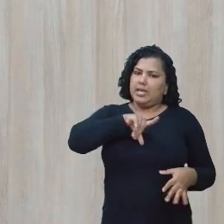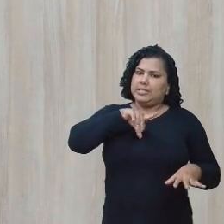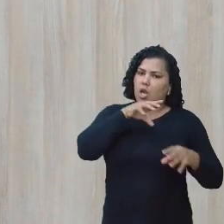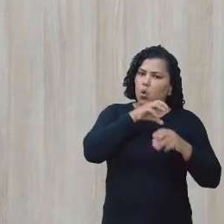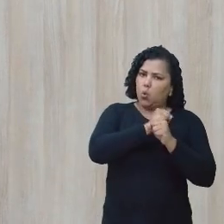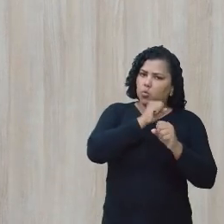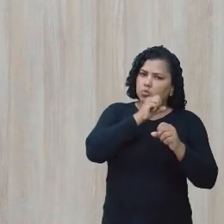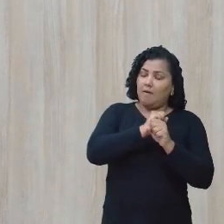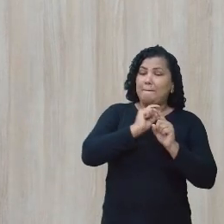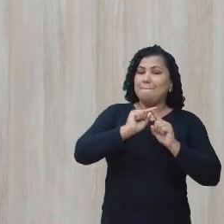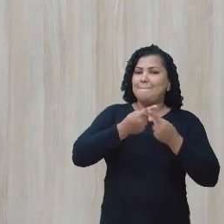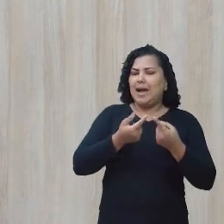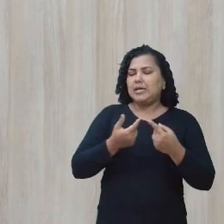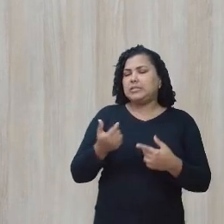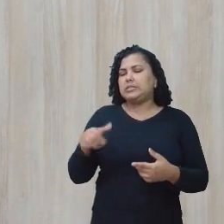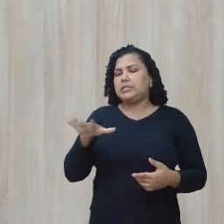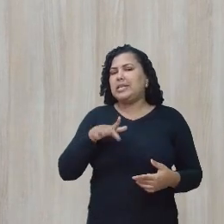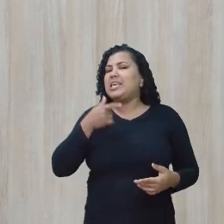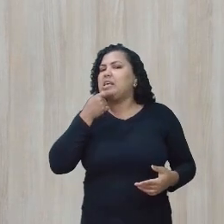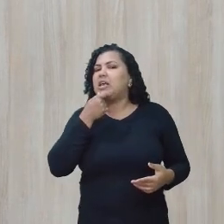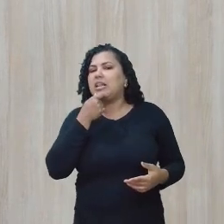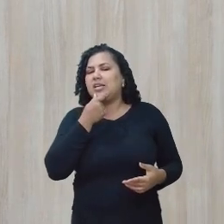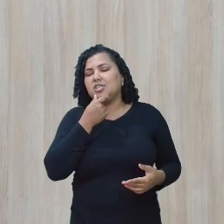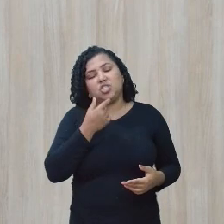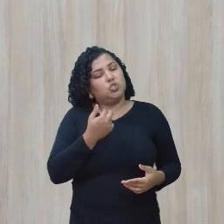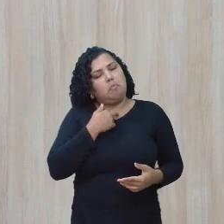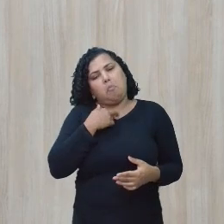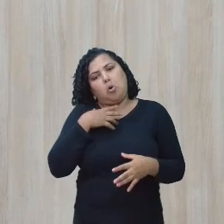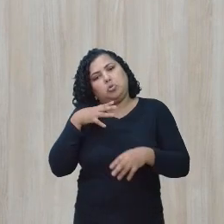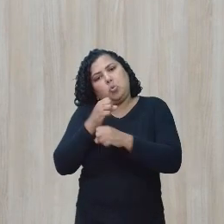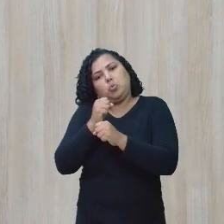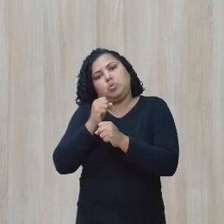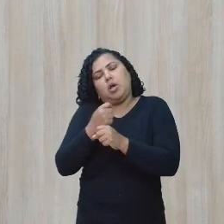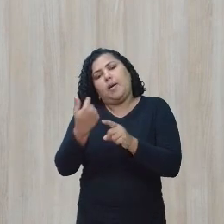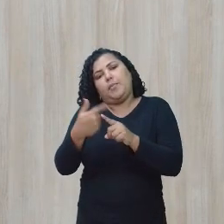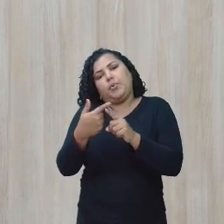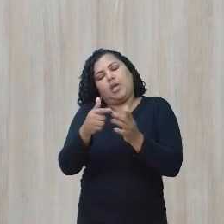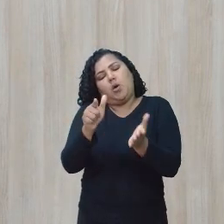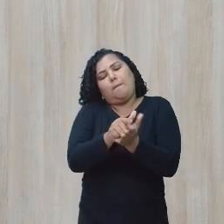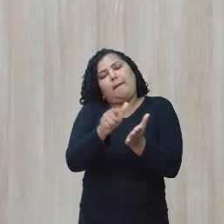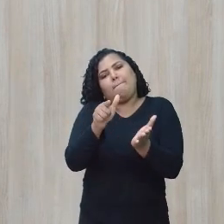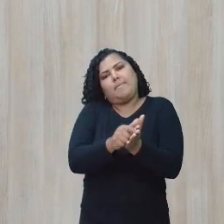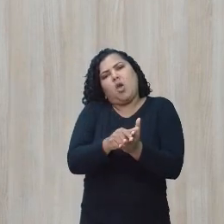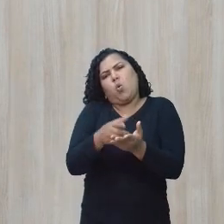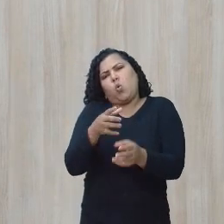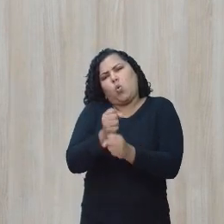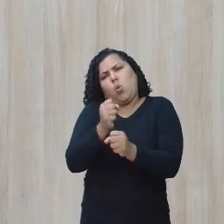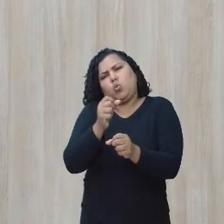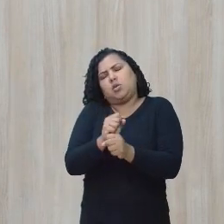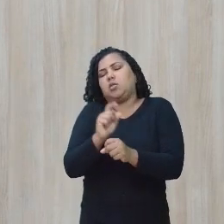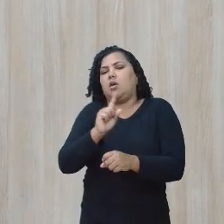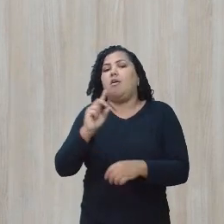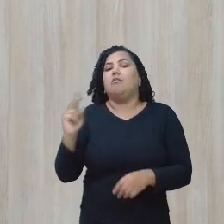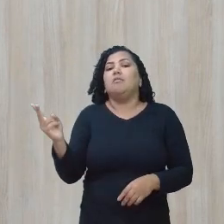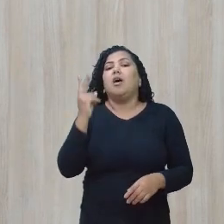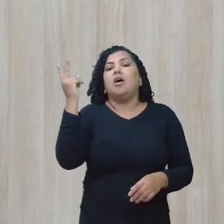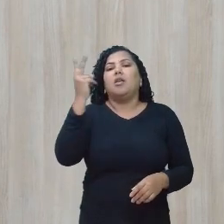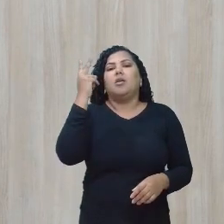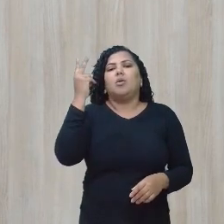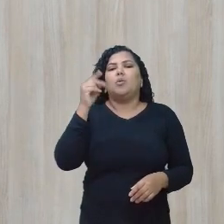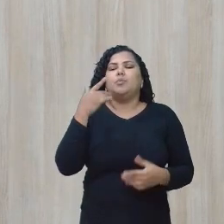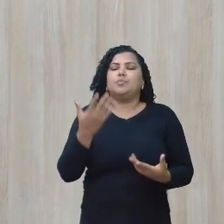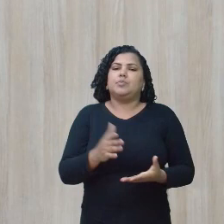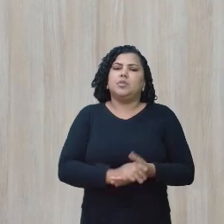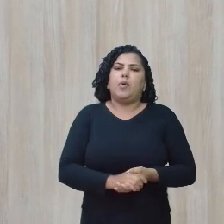ele é incontável. Porque você não conta as cédulas, você conta o valor. Então fica muito relativo. Então não existe a